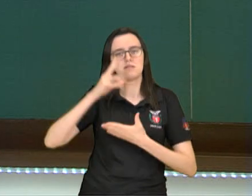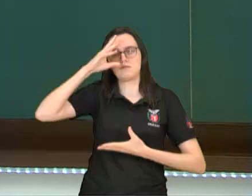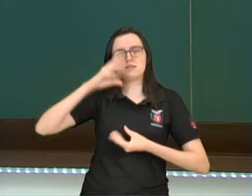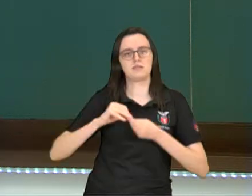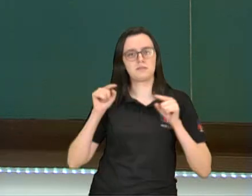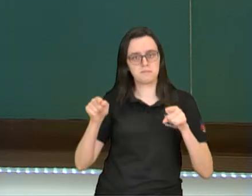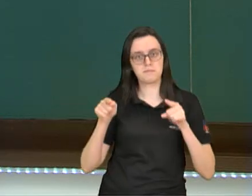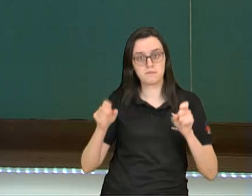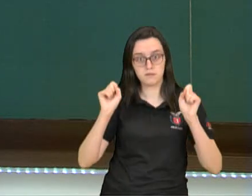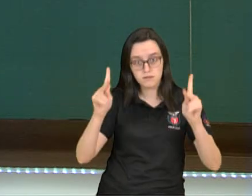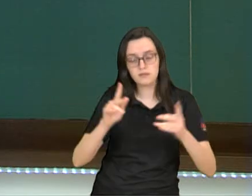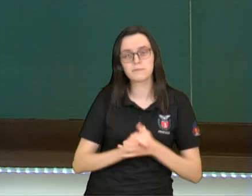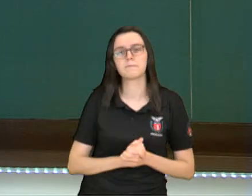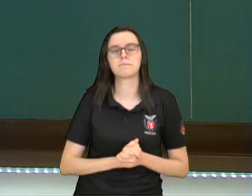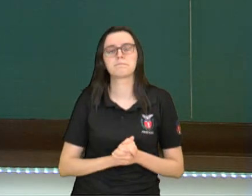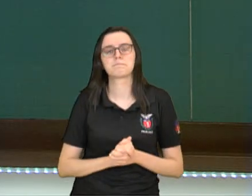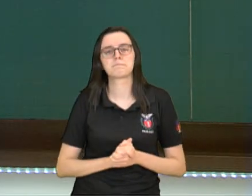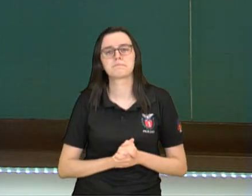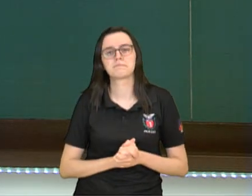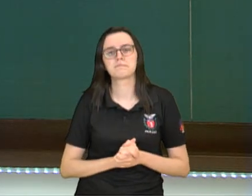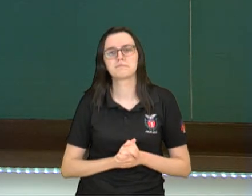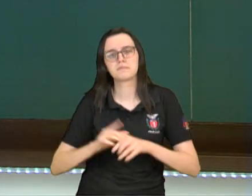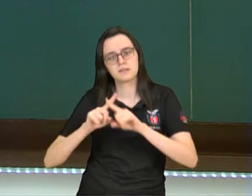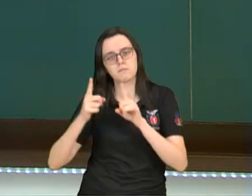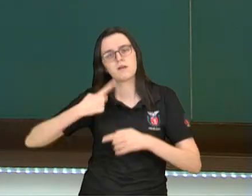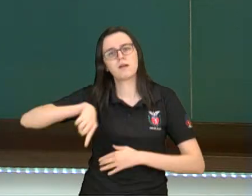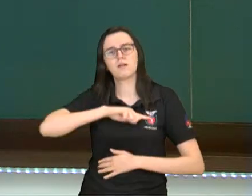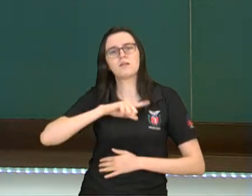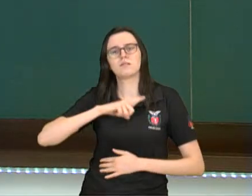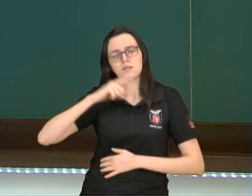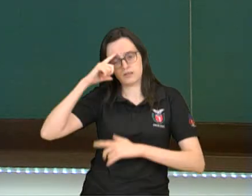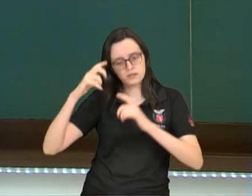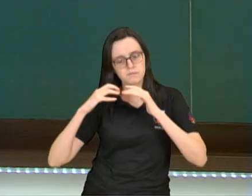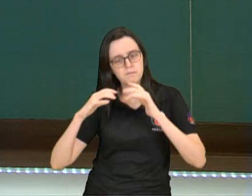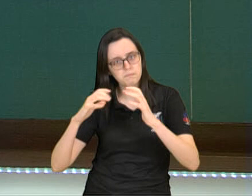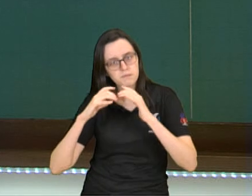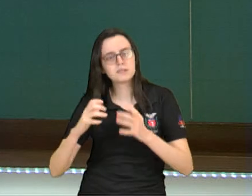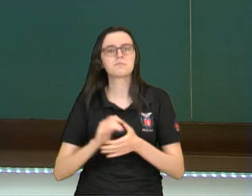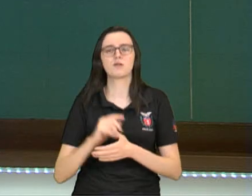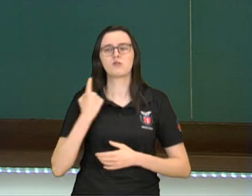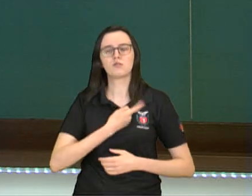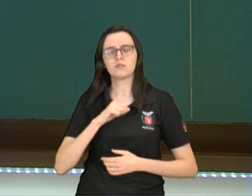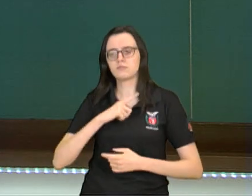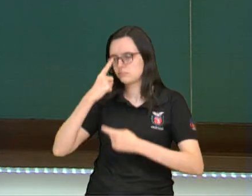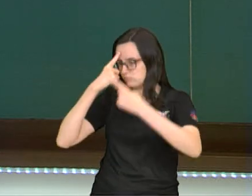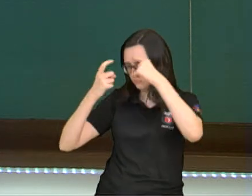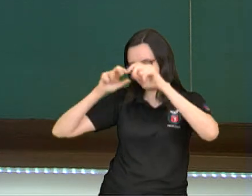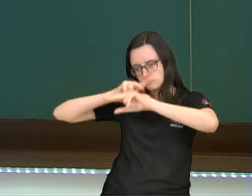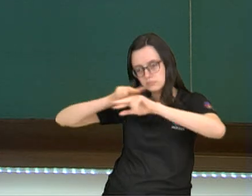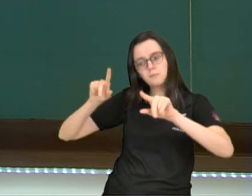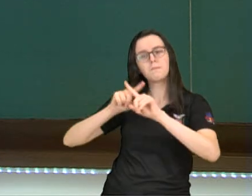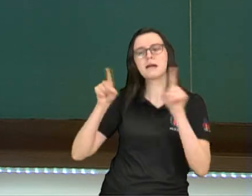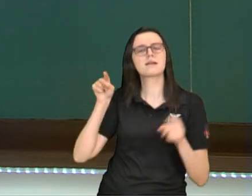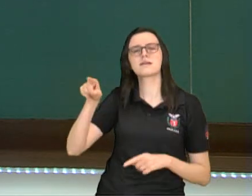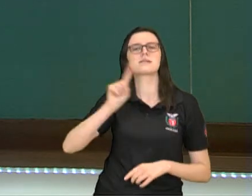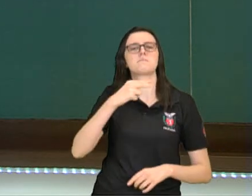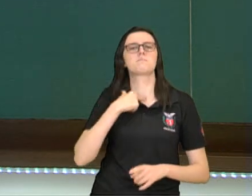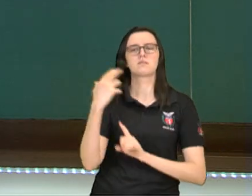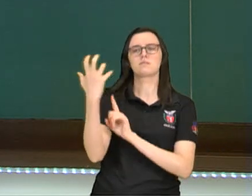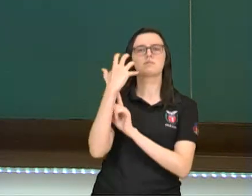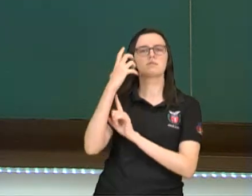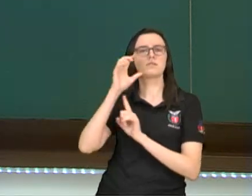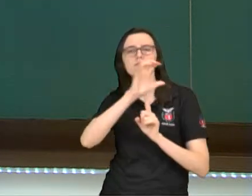interpretação, tá bom? Porque nós temos o nosso pensamento, temos as nossas ideias, mas elas não podem influenciar